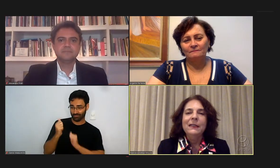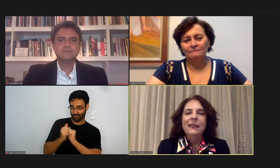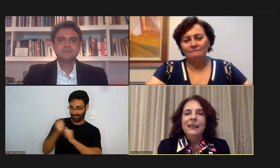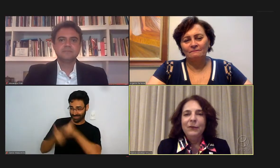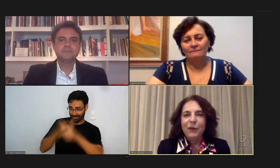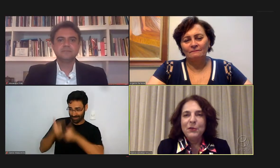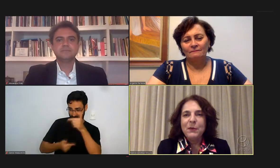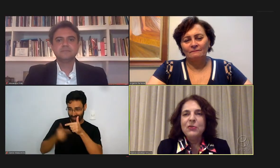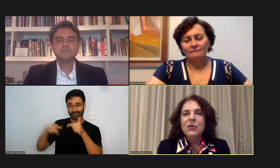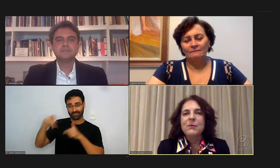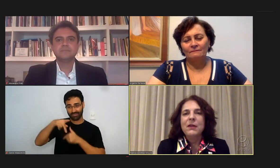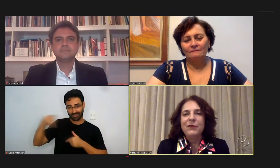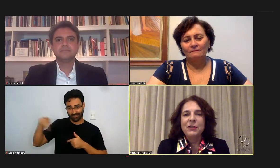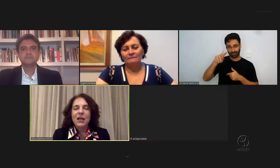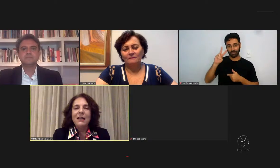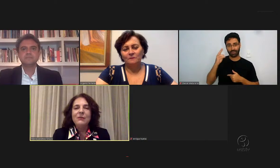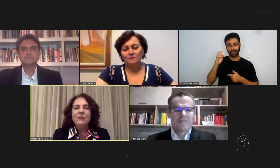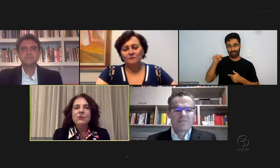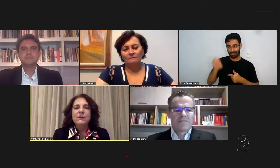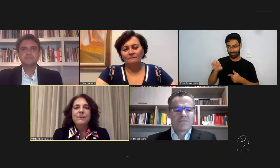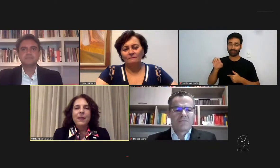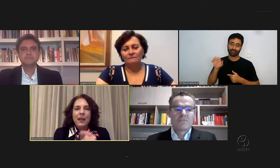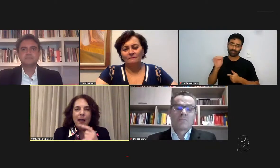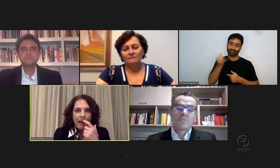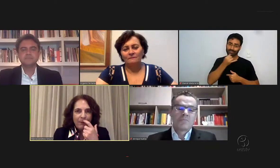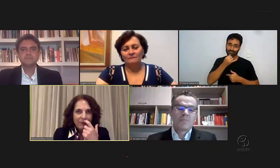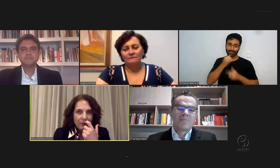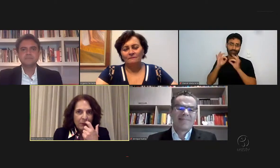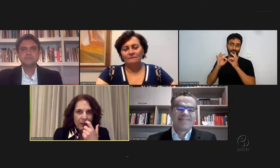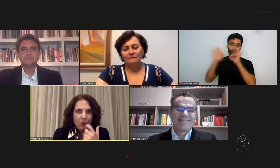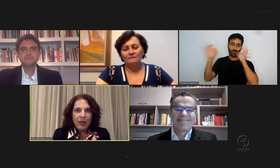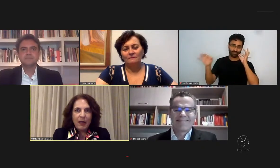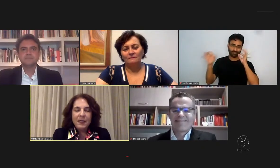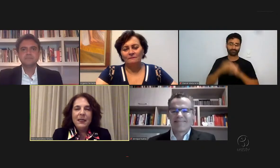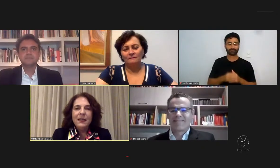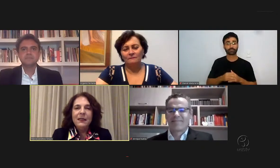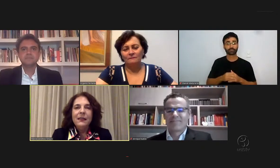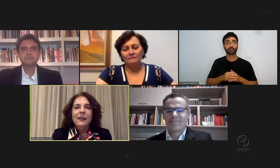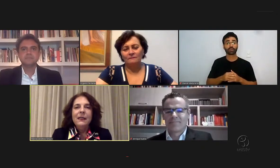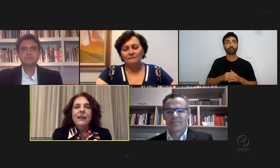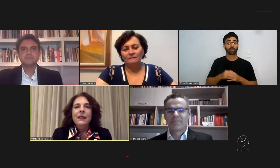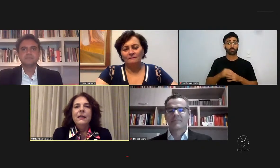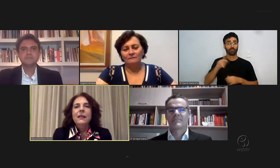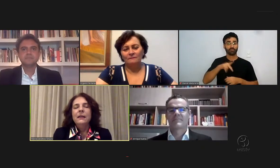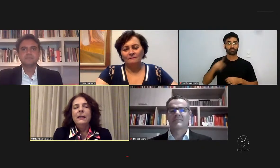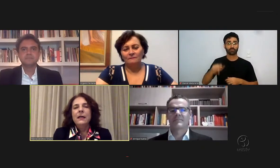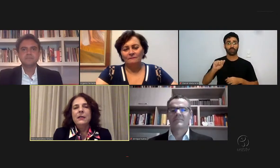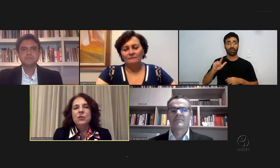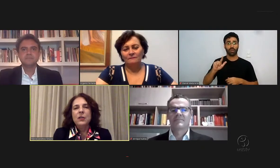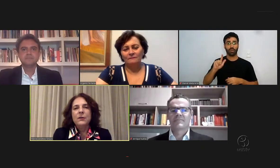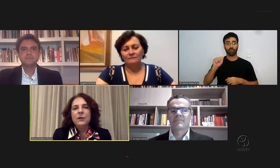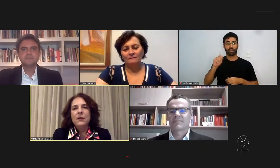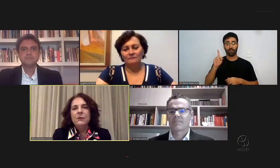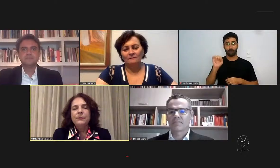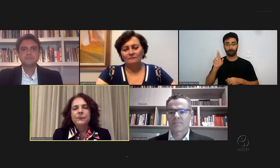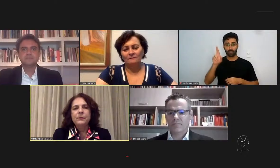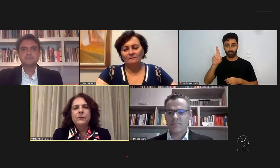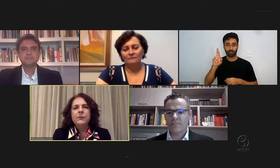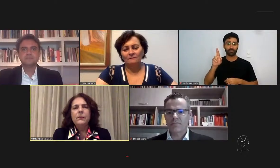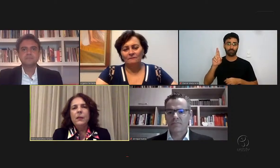Uelva. Infelizmente, estamos afastados. A professora Olga Mir, decana de